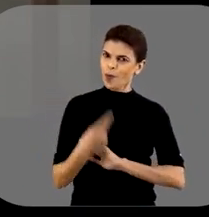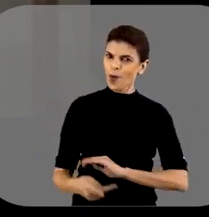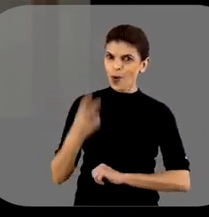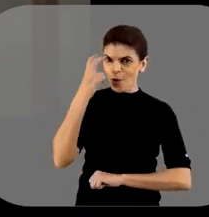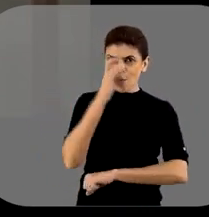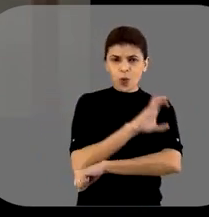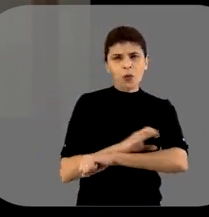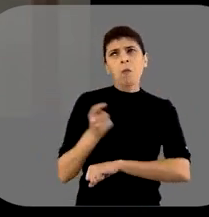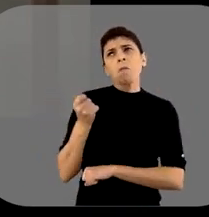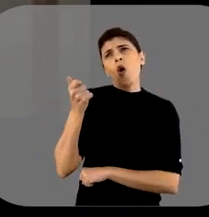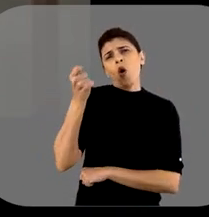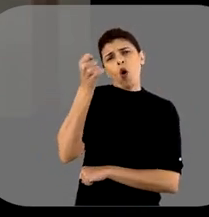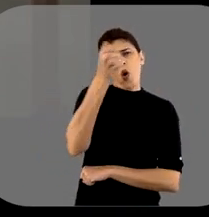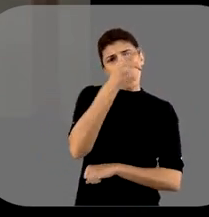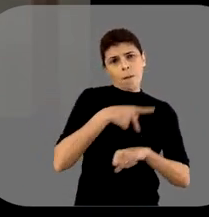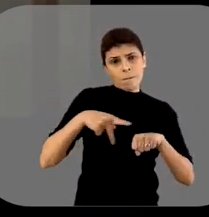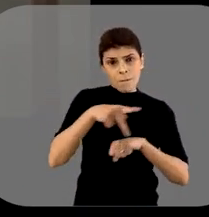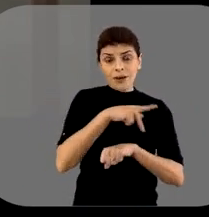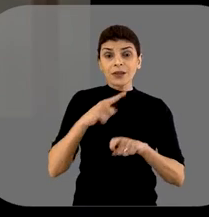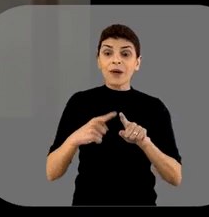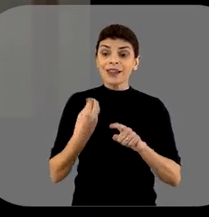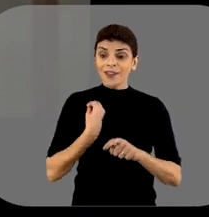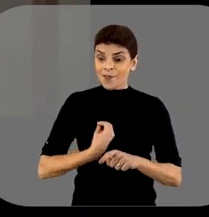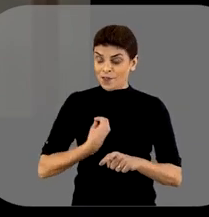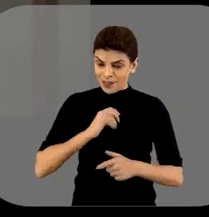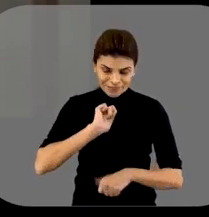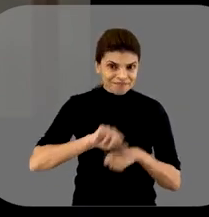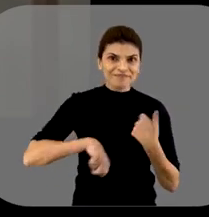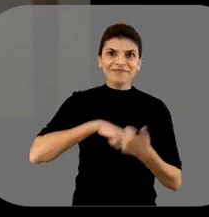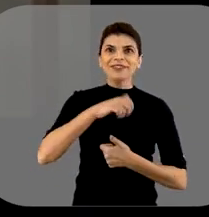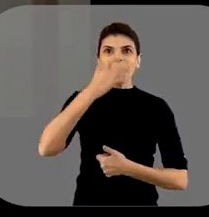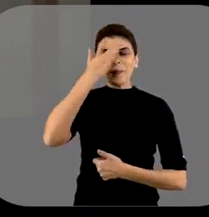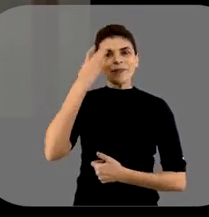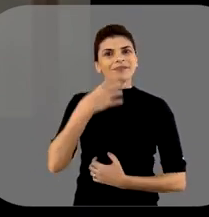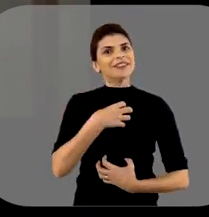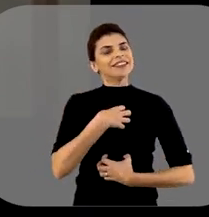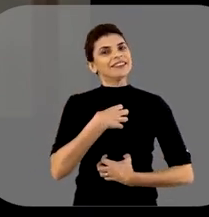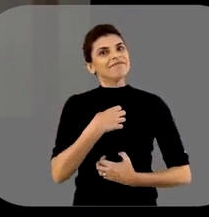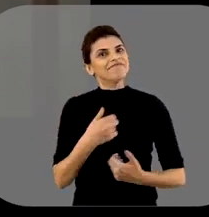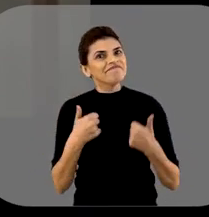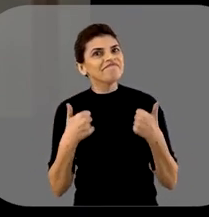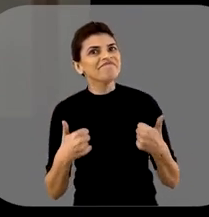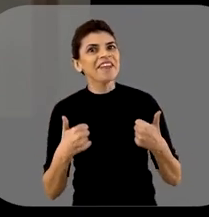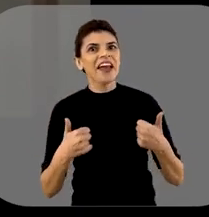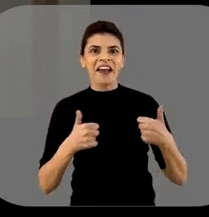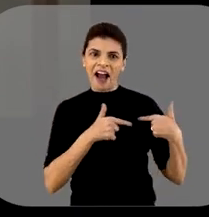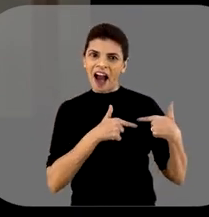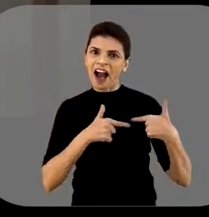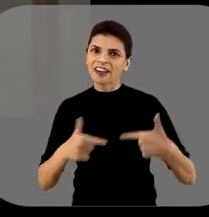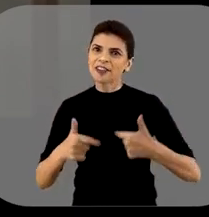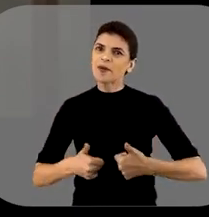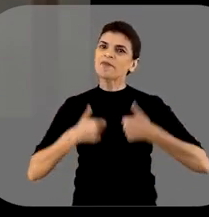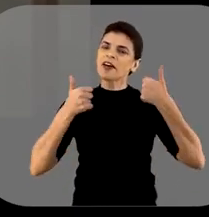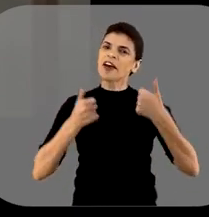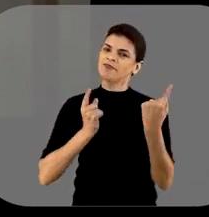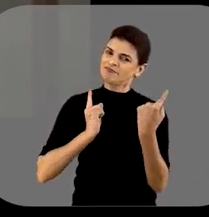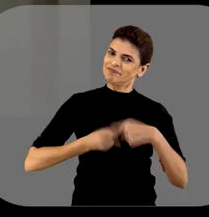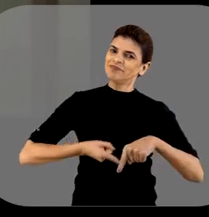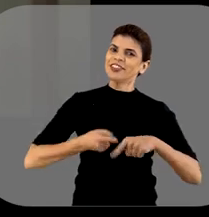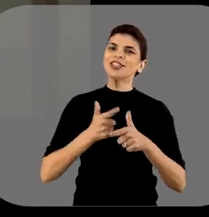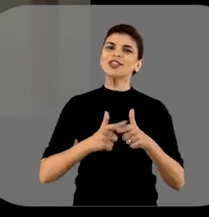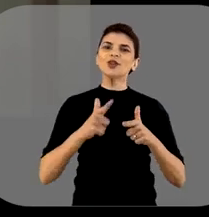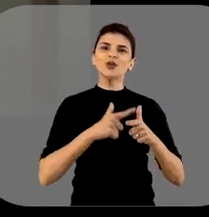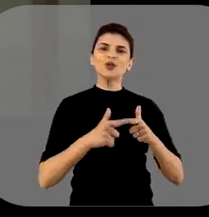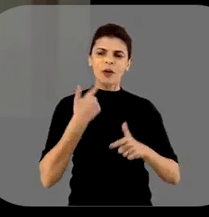poucos países têm, mas como que ela movimenta a vida das pessoas, como faz as pessoas poderem agir melhor, enfrentar de forma diferente